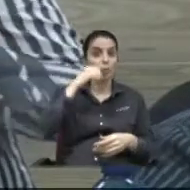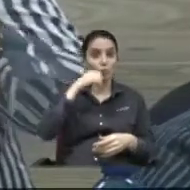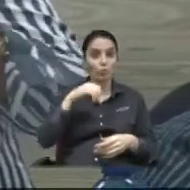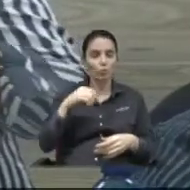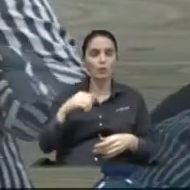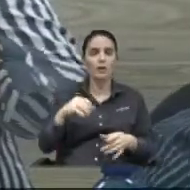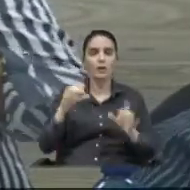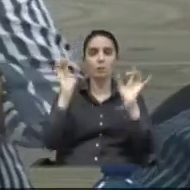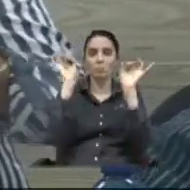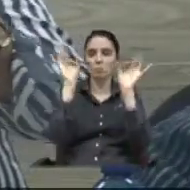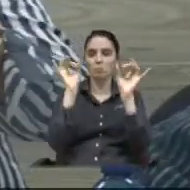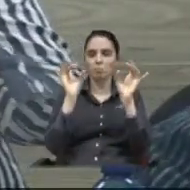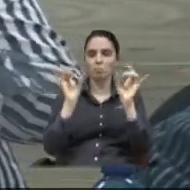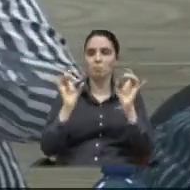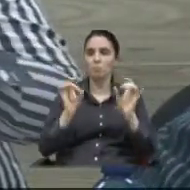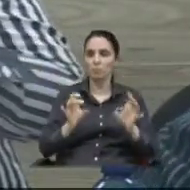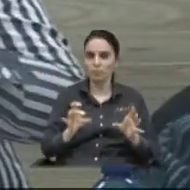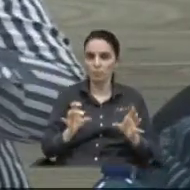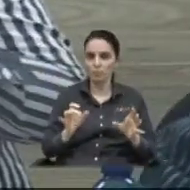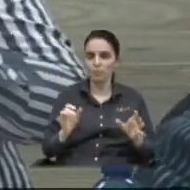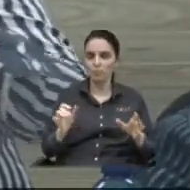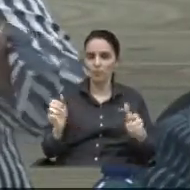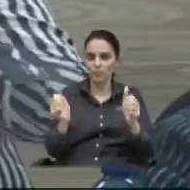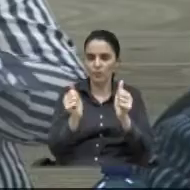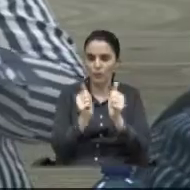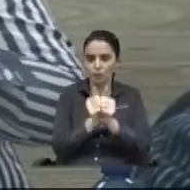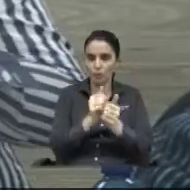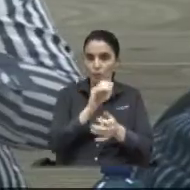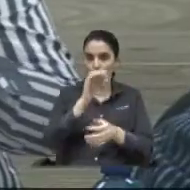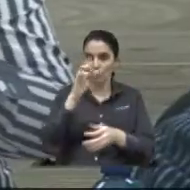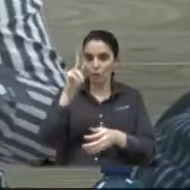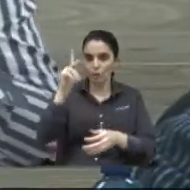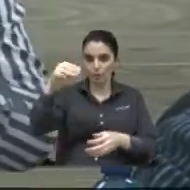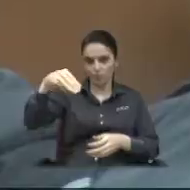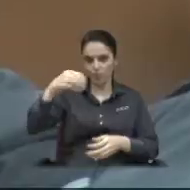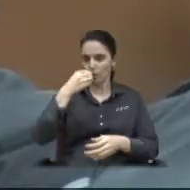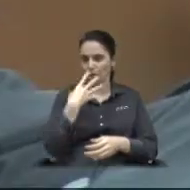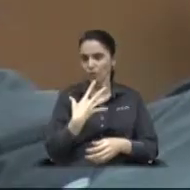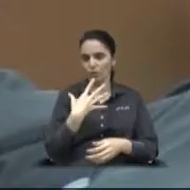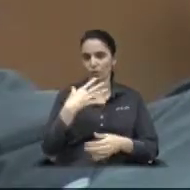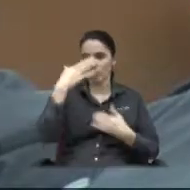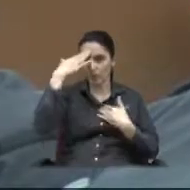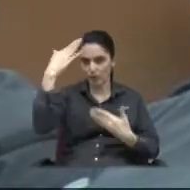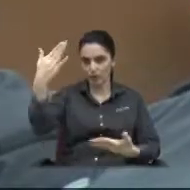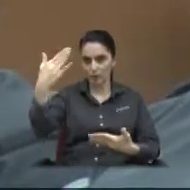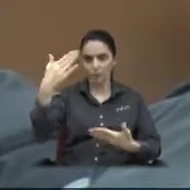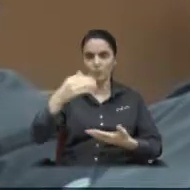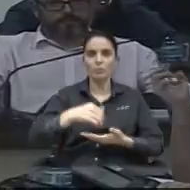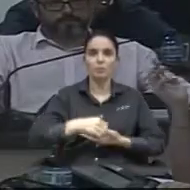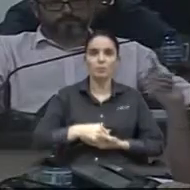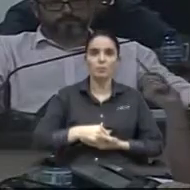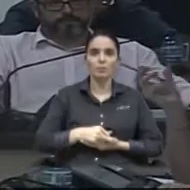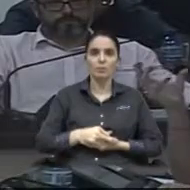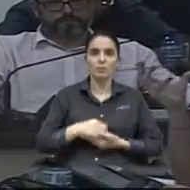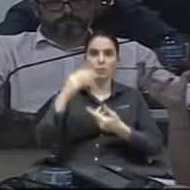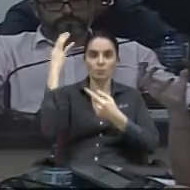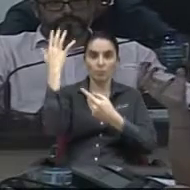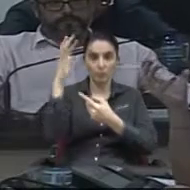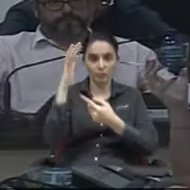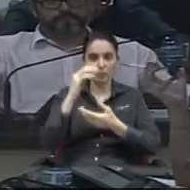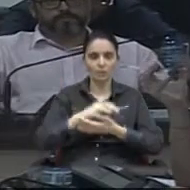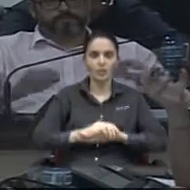mulher eu acho que essa parceria ela fica mais efetiva meus parabéns e obrigado continue a discussão é discutir